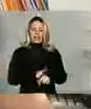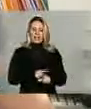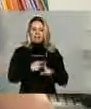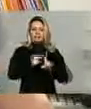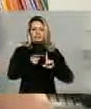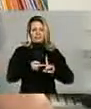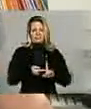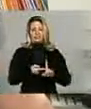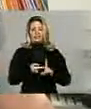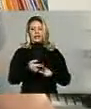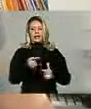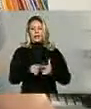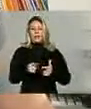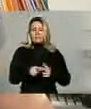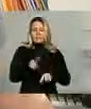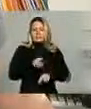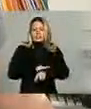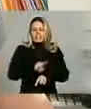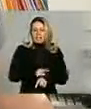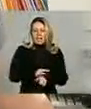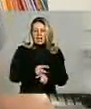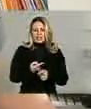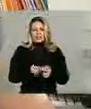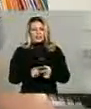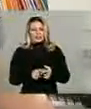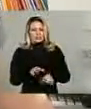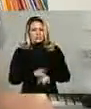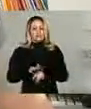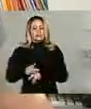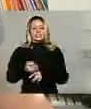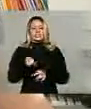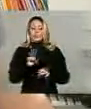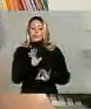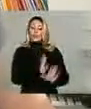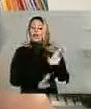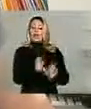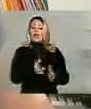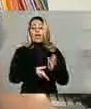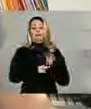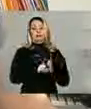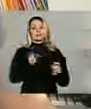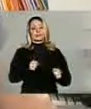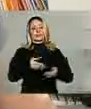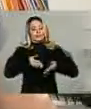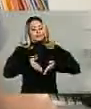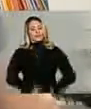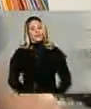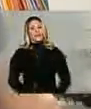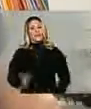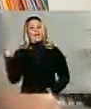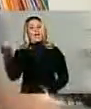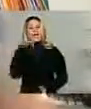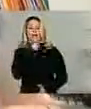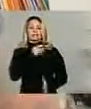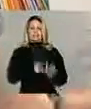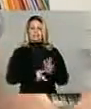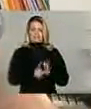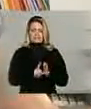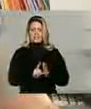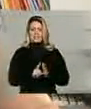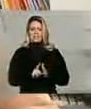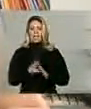gestação. Essa infecção urinária, se não tratada, ela pode causar o parto prematuro. E às